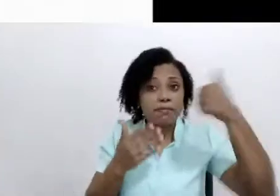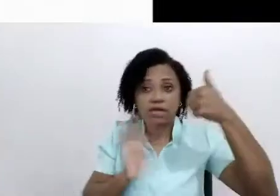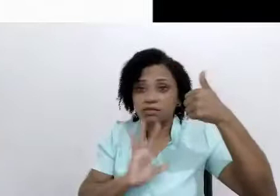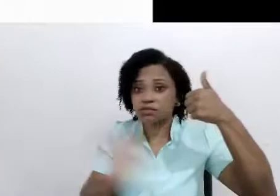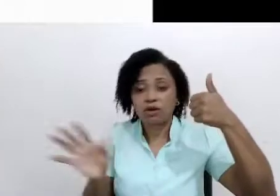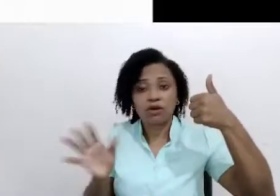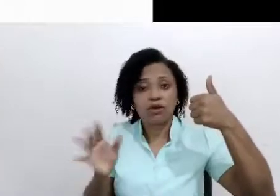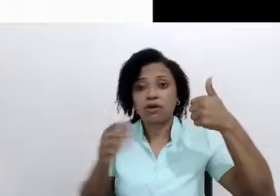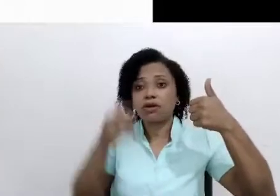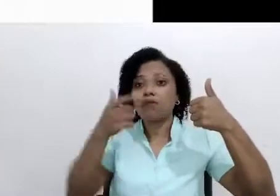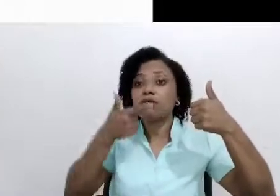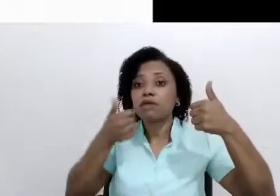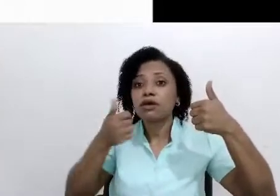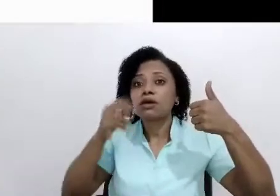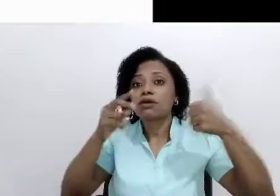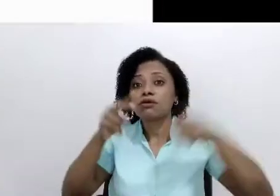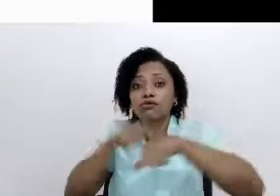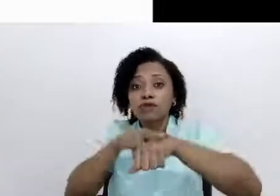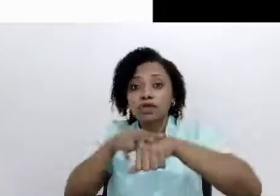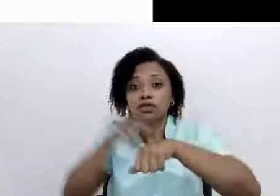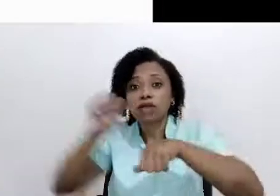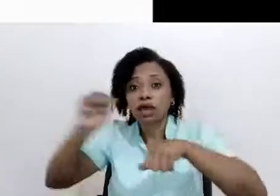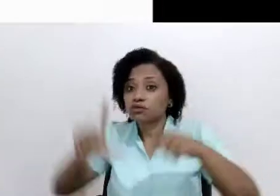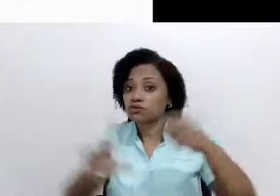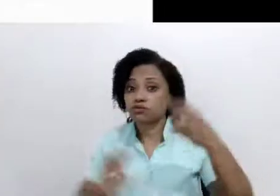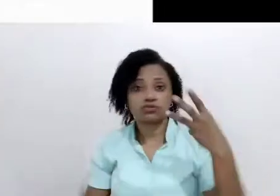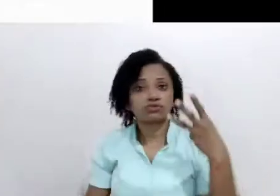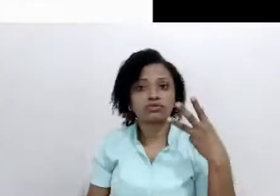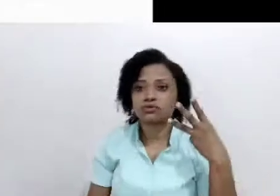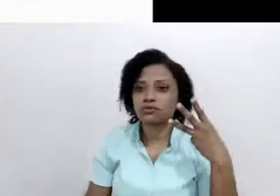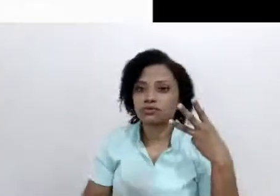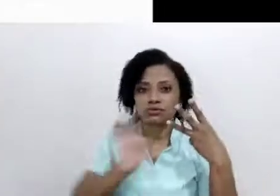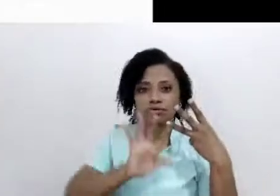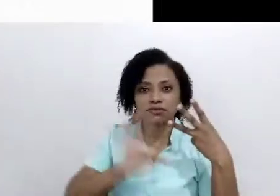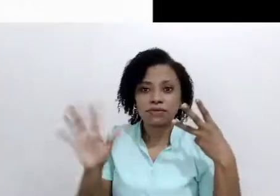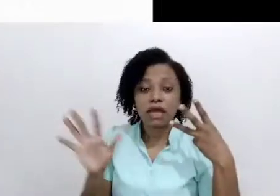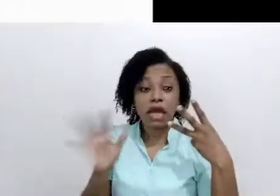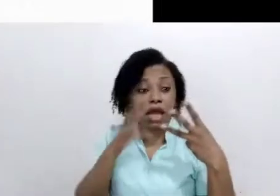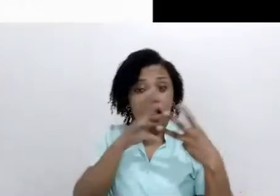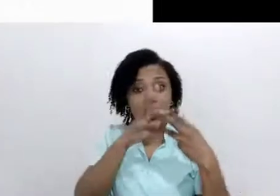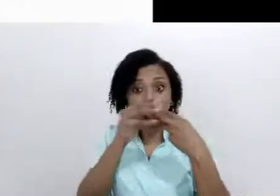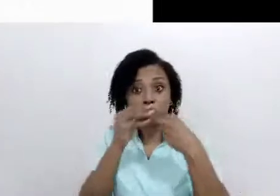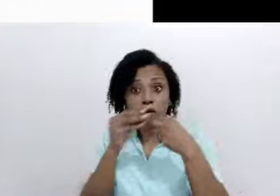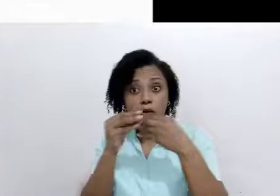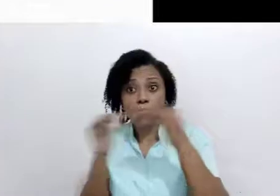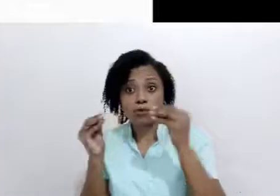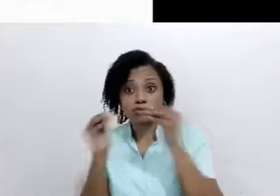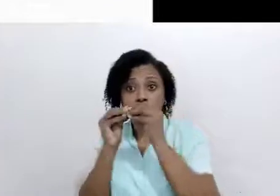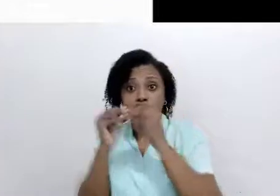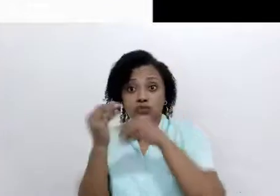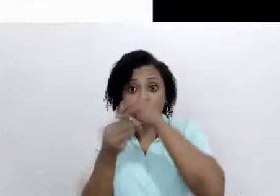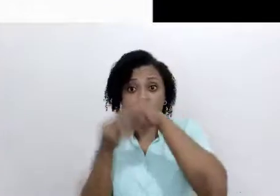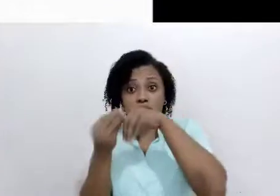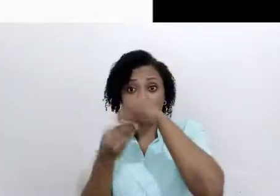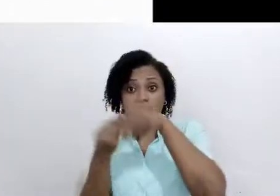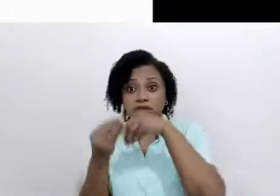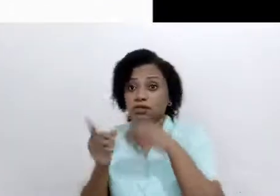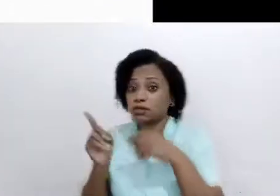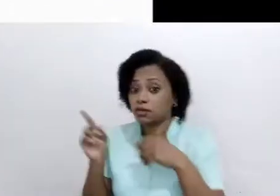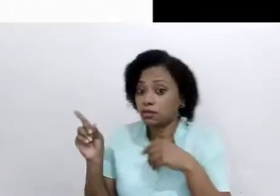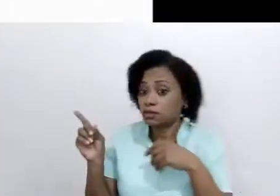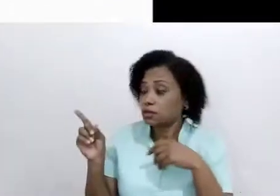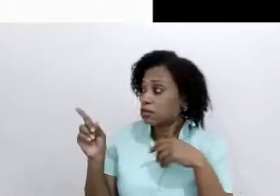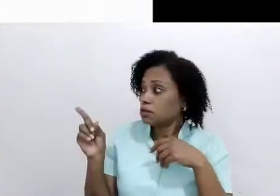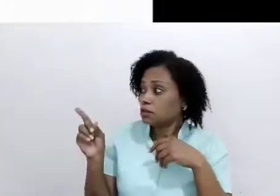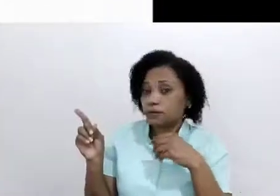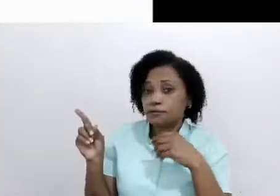vermelho, verde e azul, certo? E quando a gente junta essas três cores, ó, o vermelho, o verde